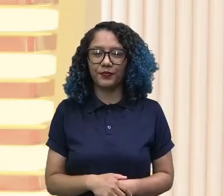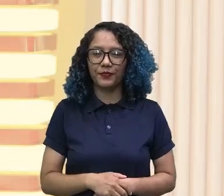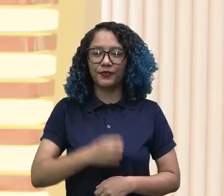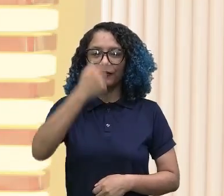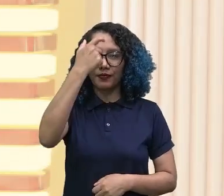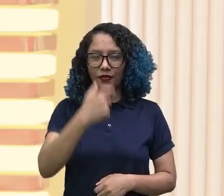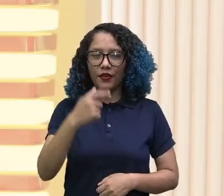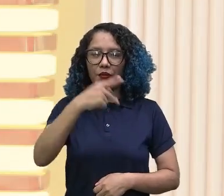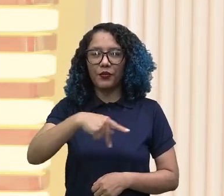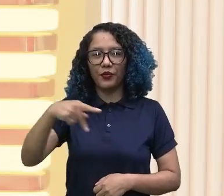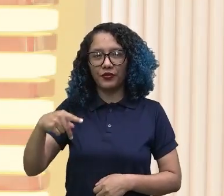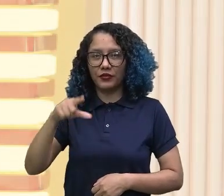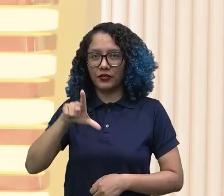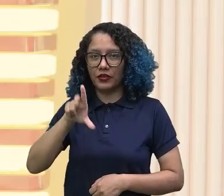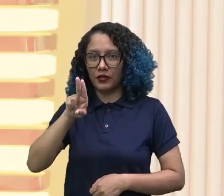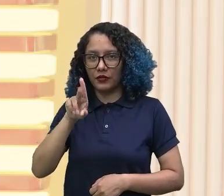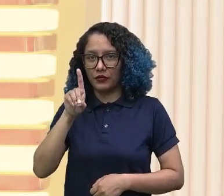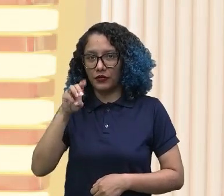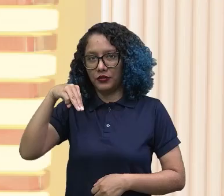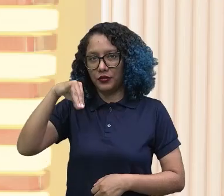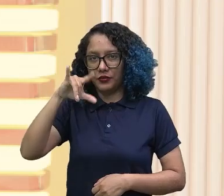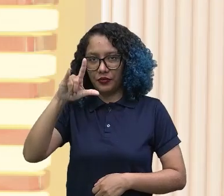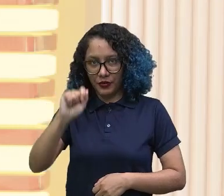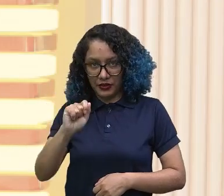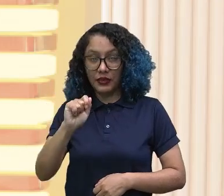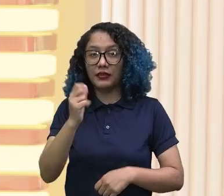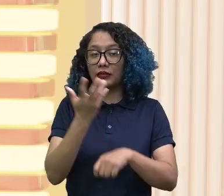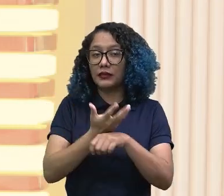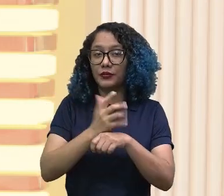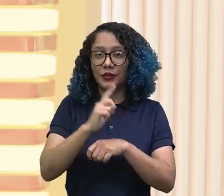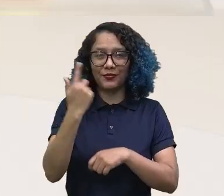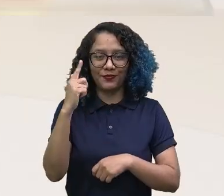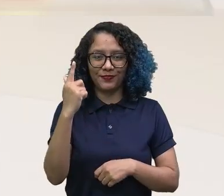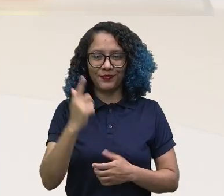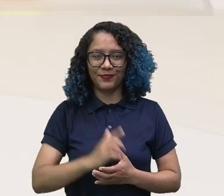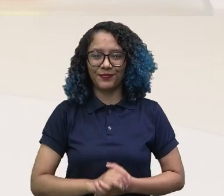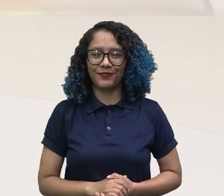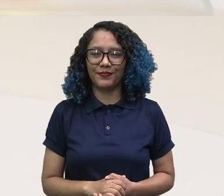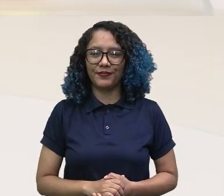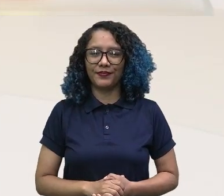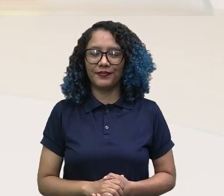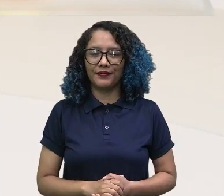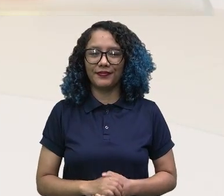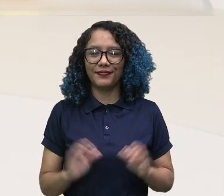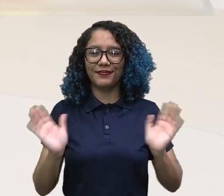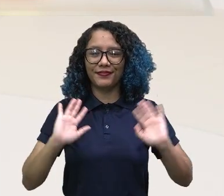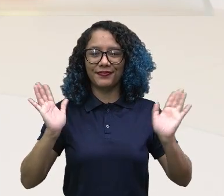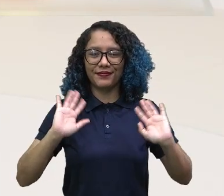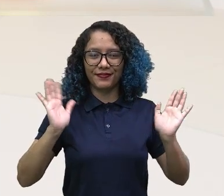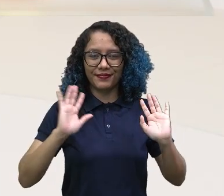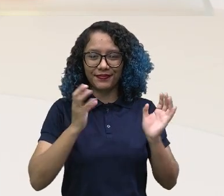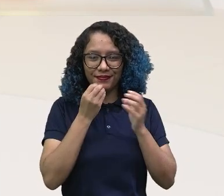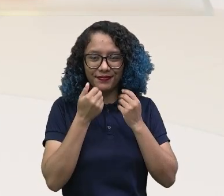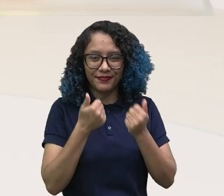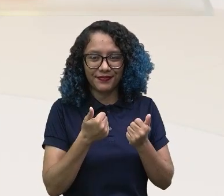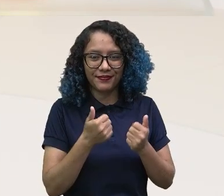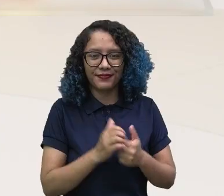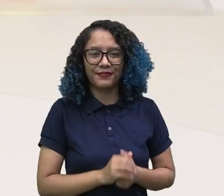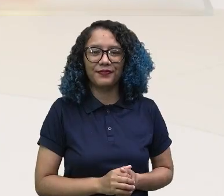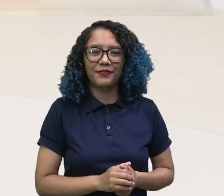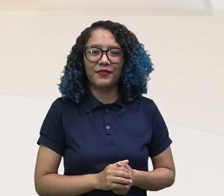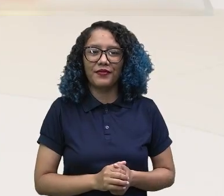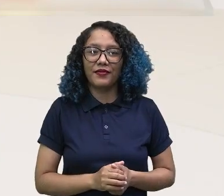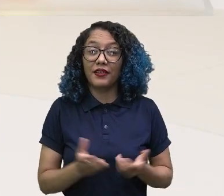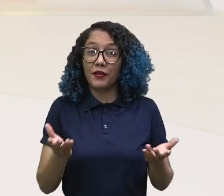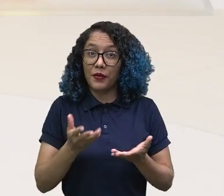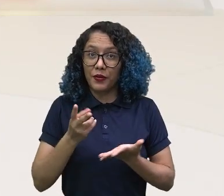sou a professora Ludmila Dutra, de Geografia. Olá, pessoal, tudo bem? Vamos